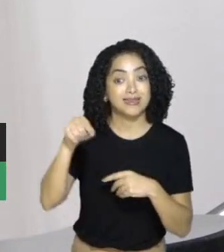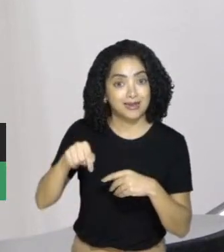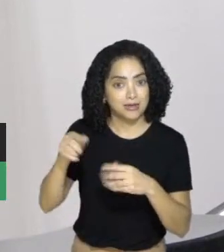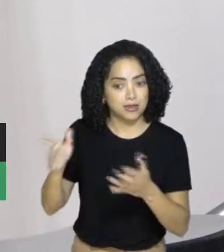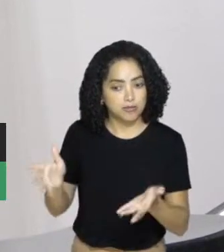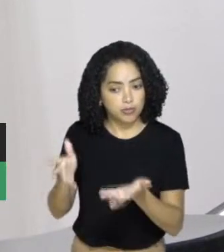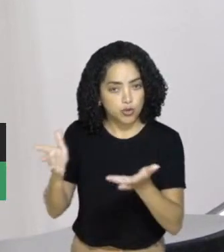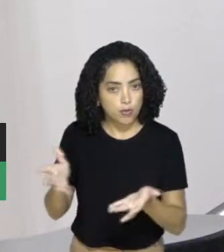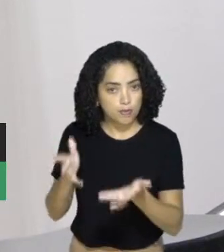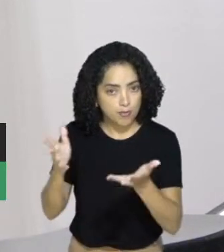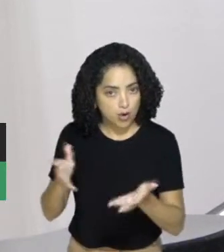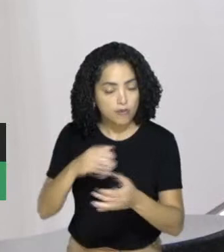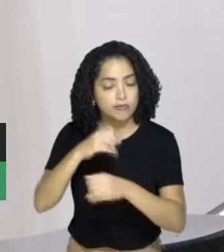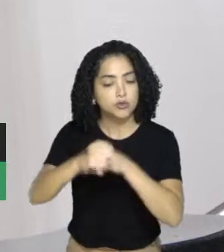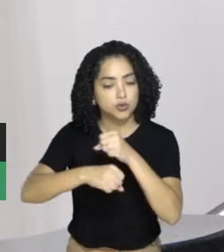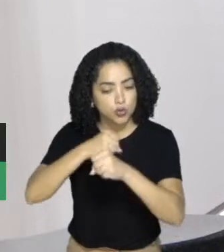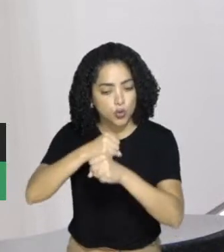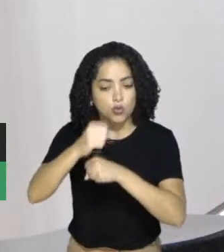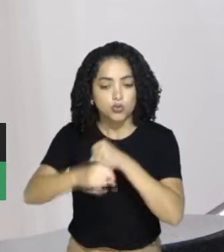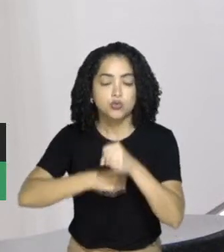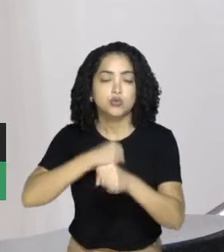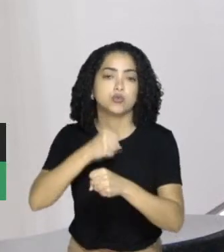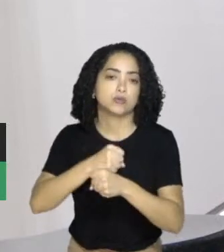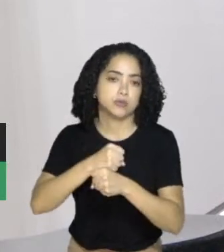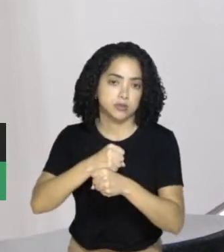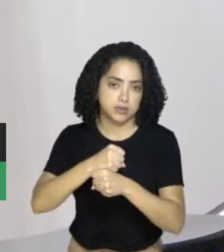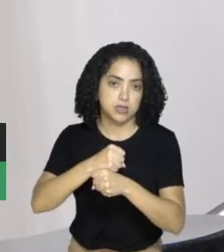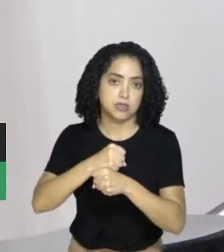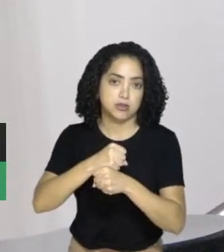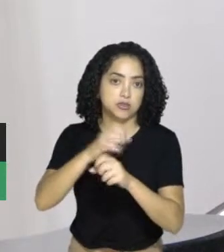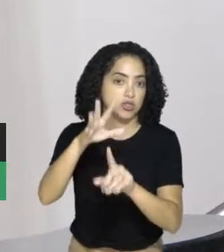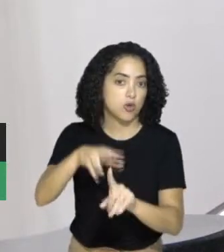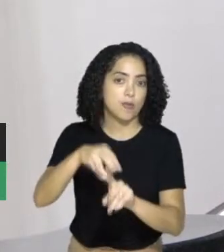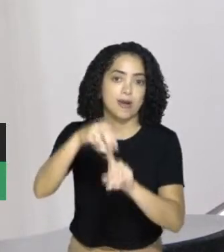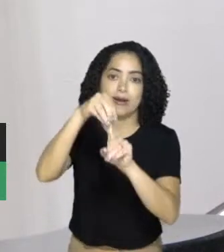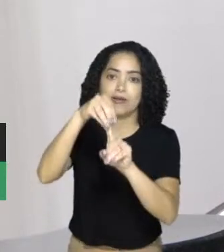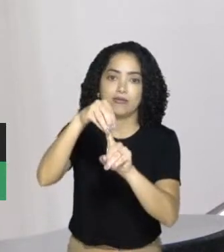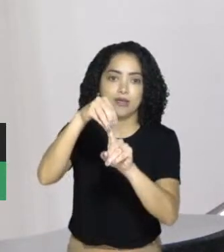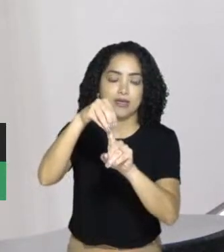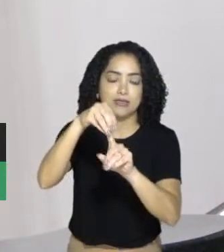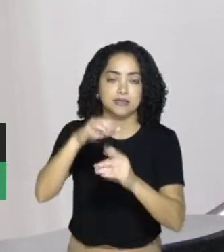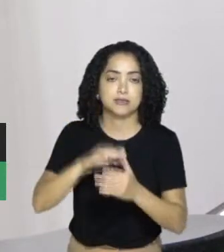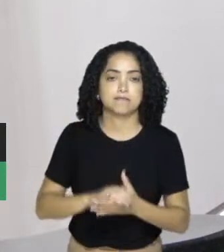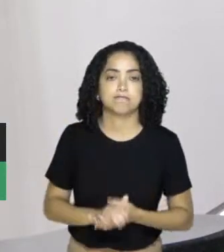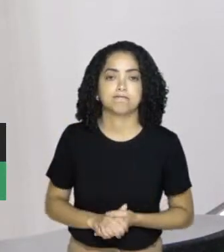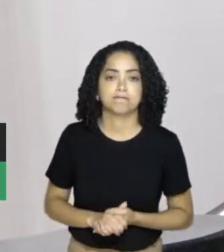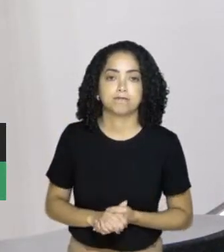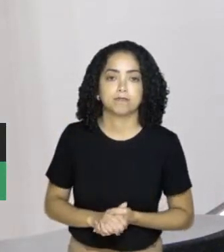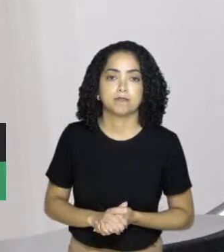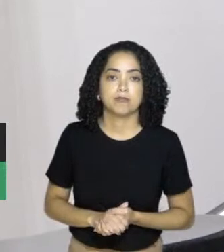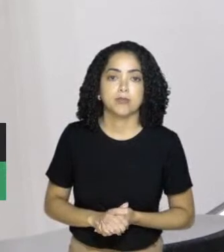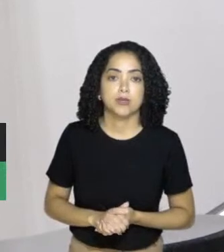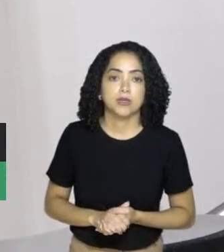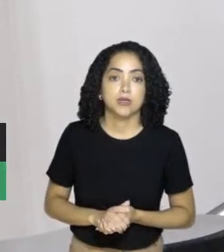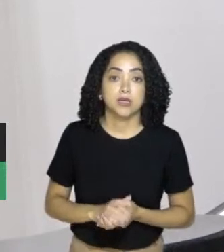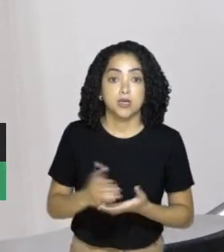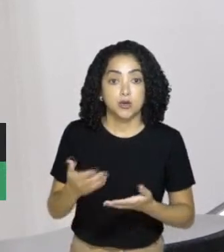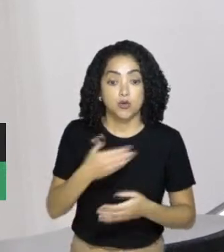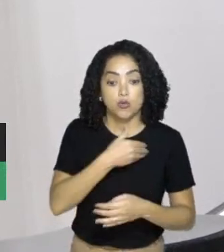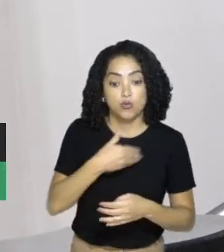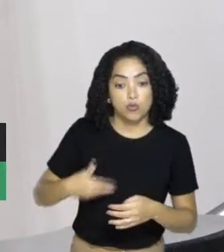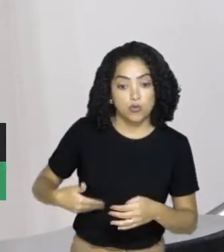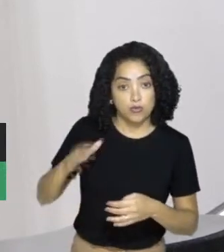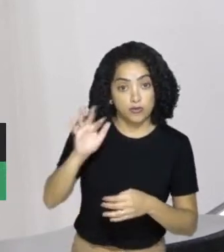todos os anos e já se tornou uma referência no meio empresarial. Assim como o nosso governo federal,